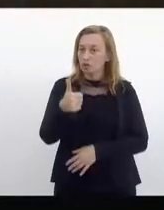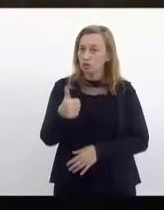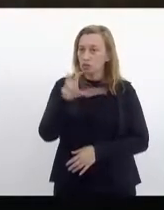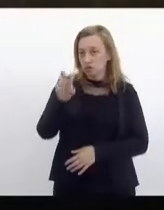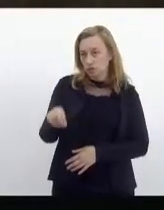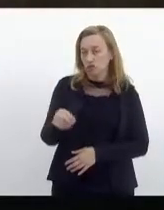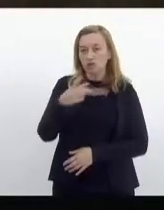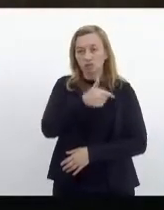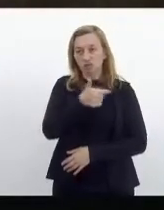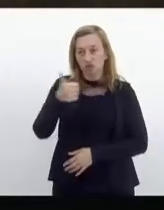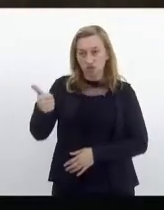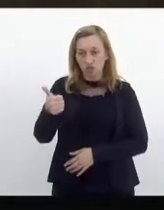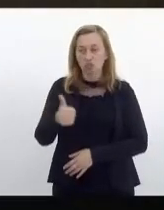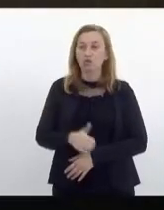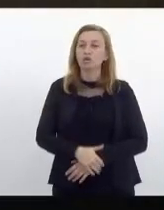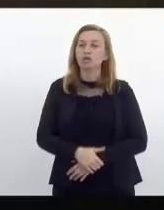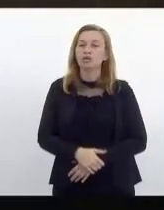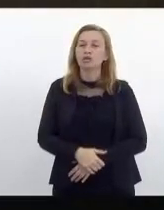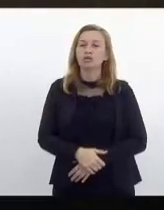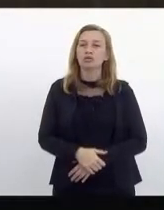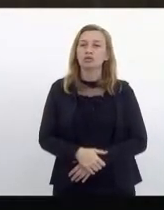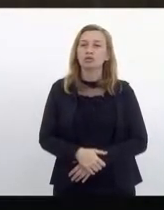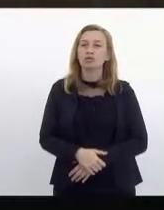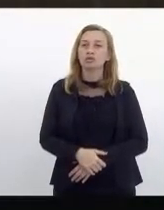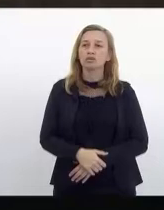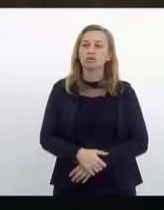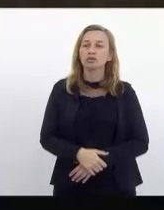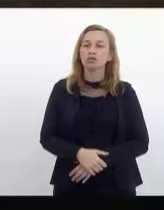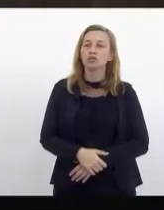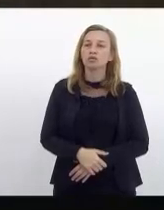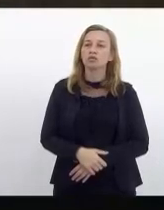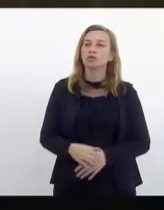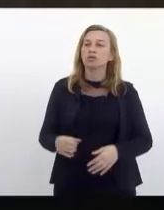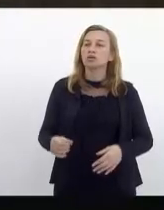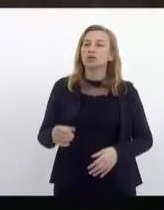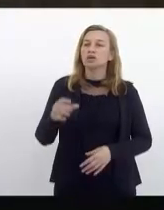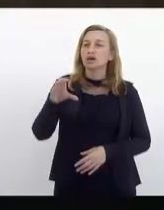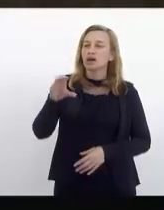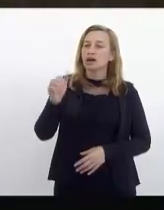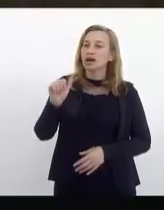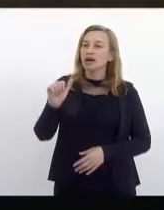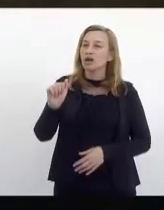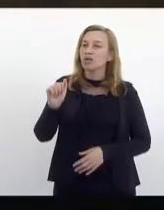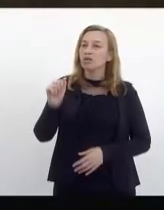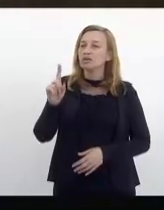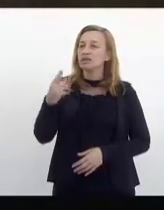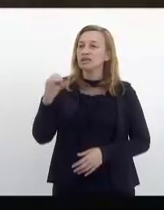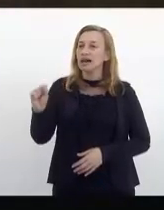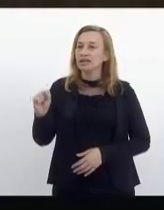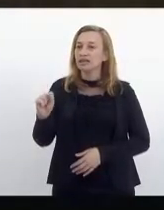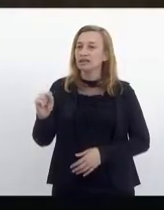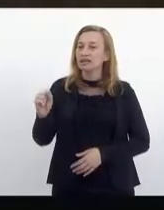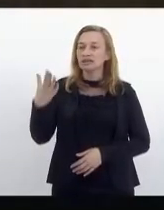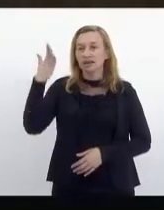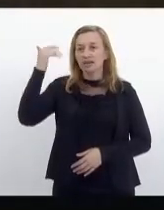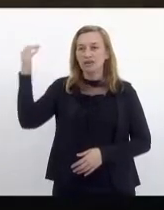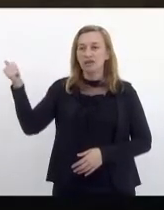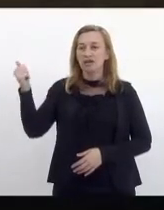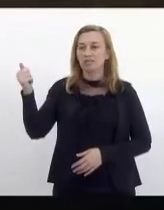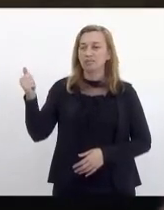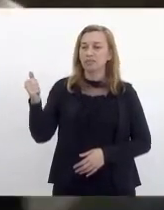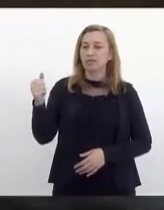4150 de 2021, que promove o tombamento da calçada da fama existente na Praça do